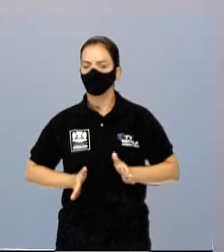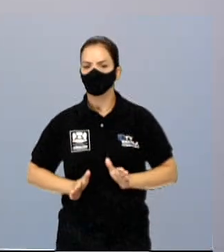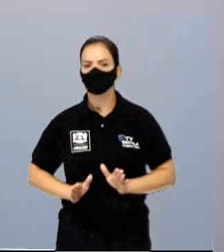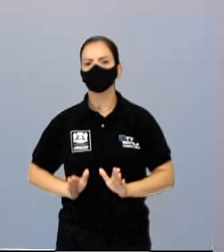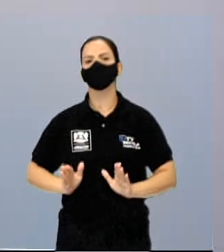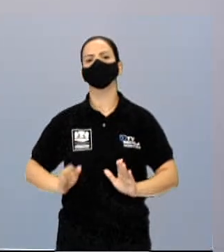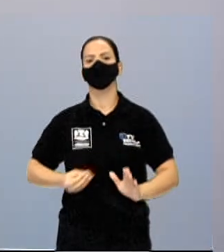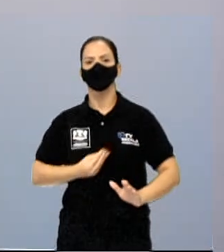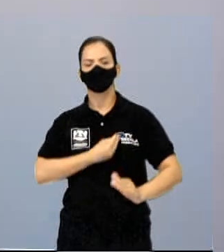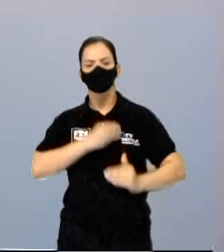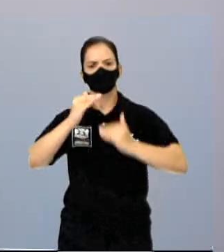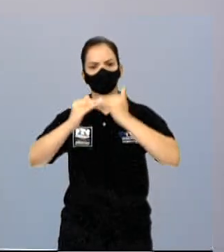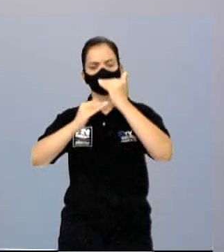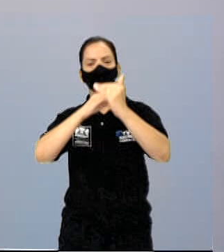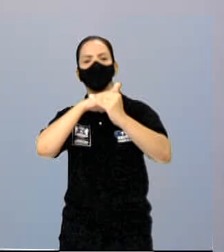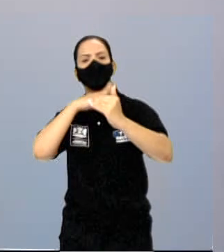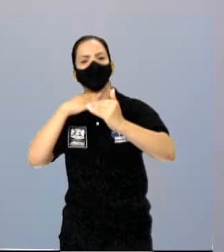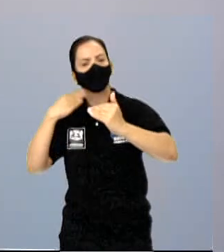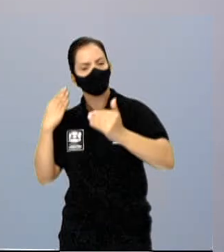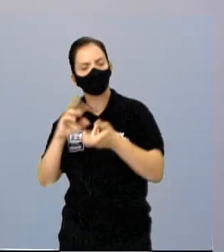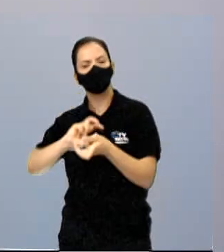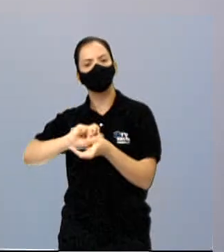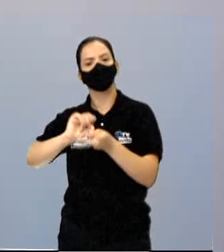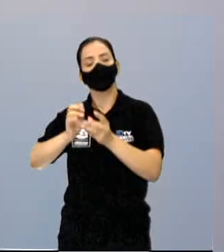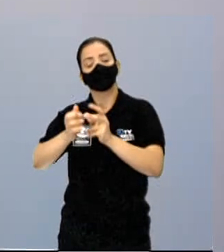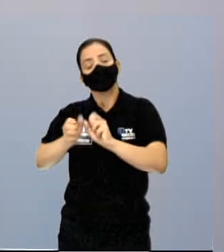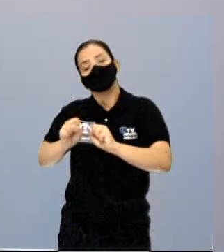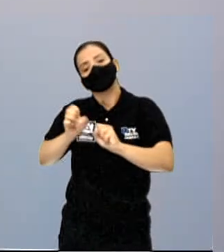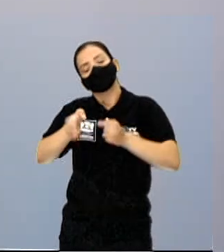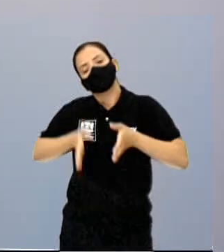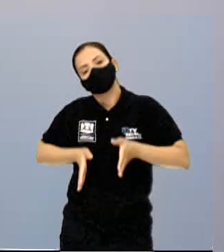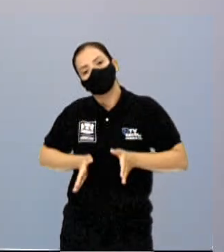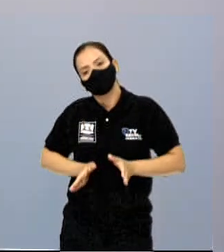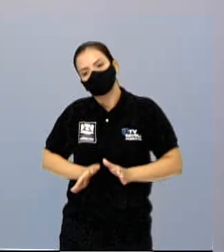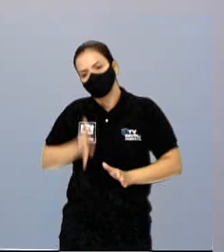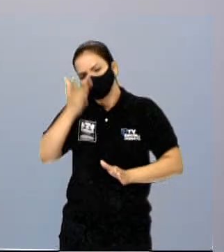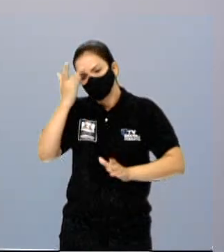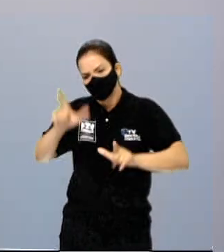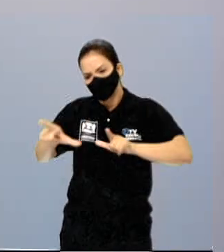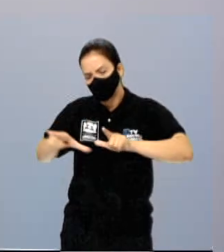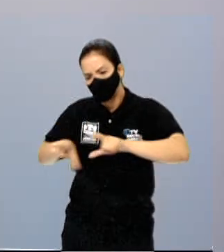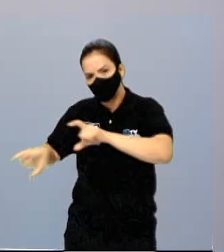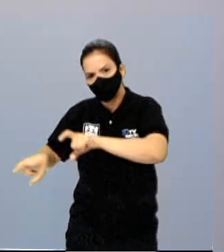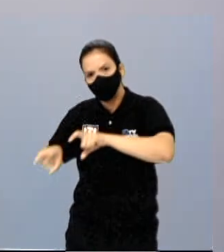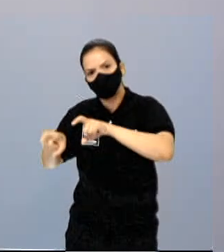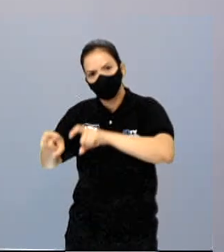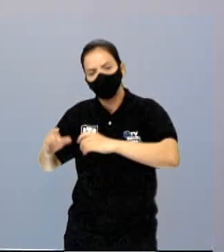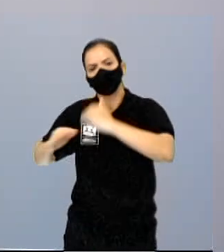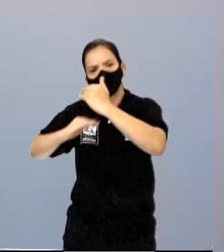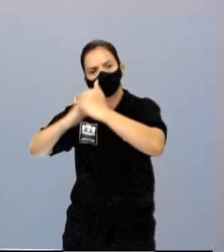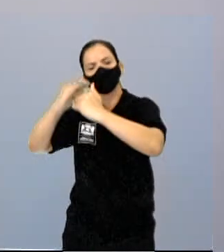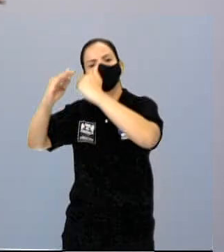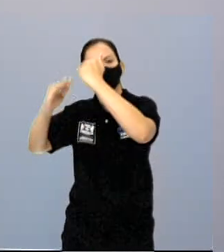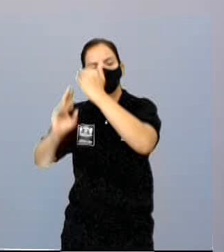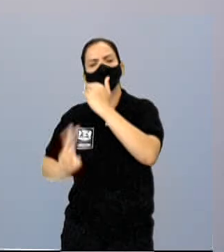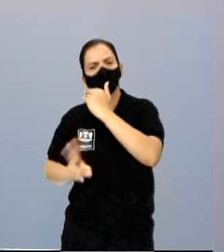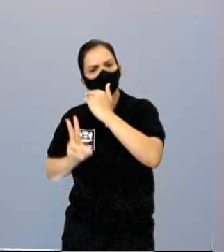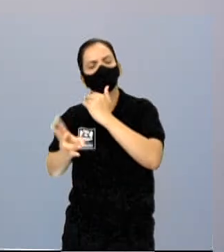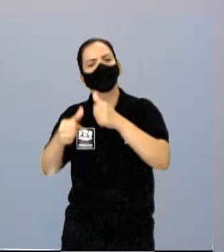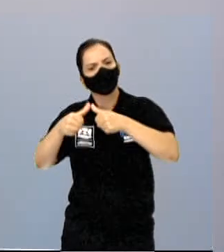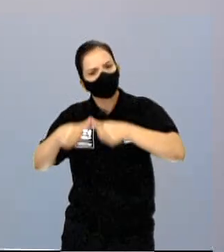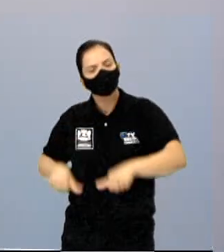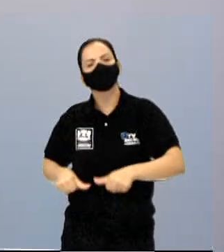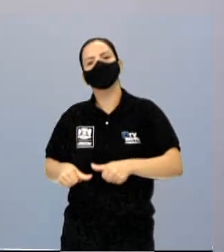Se eu nasci uma camponesa, eu nascia e morria uma camponesa. Então, dificilmente, a não ser que, um rei